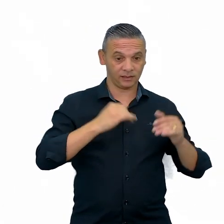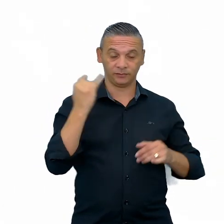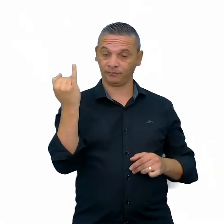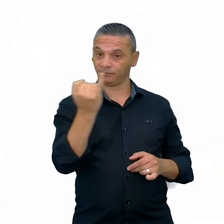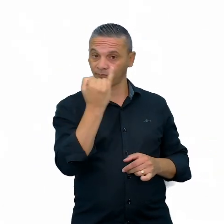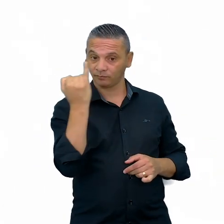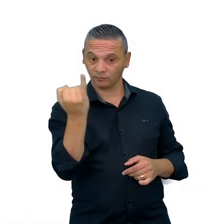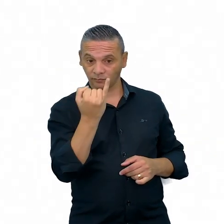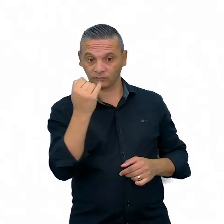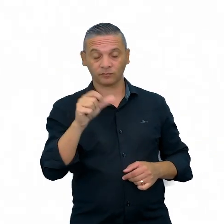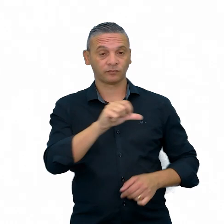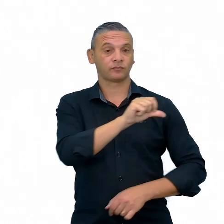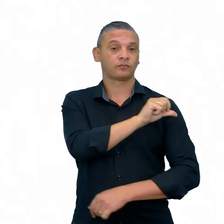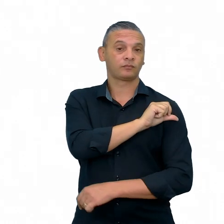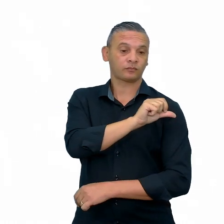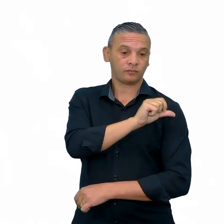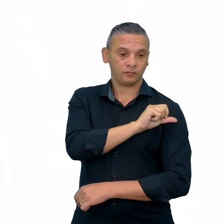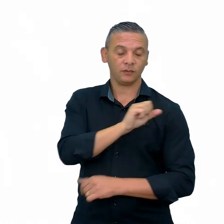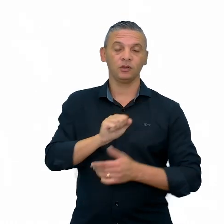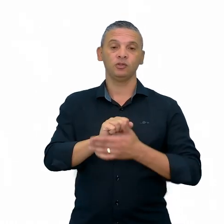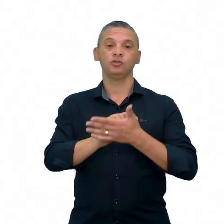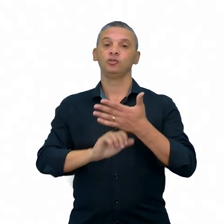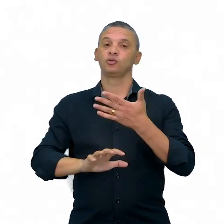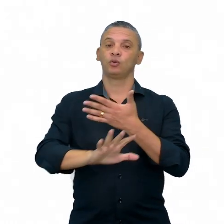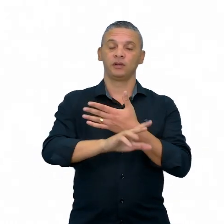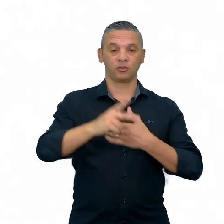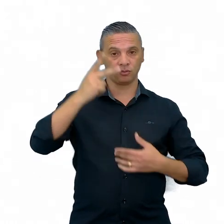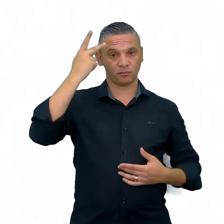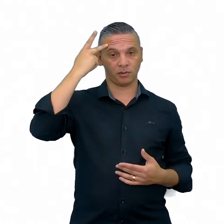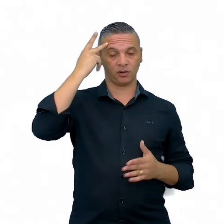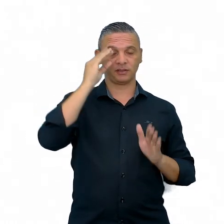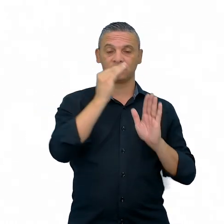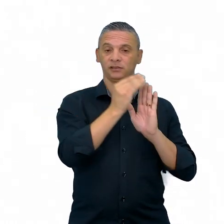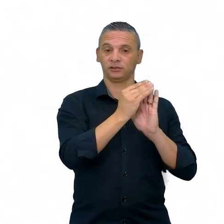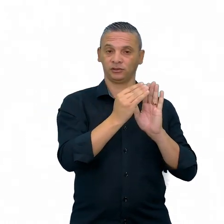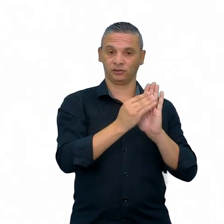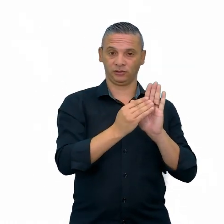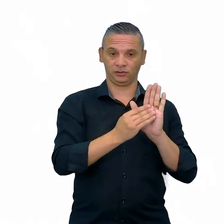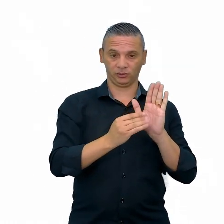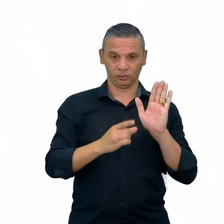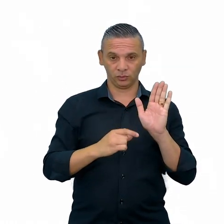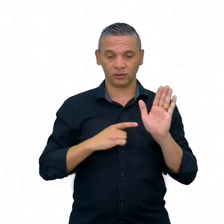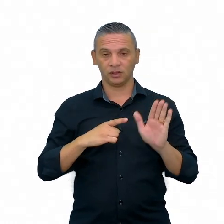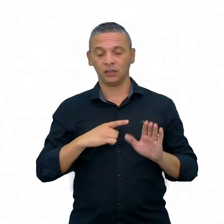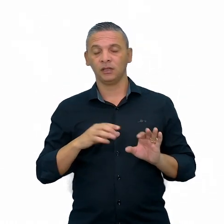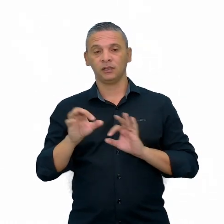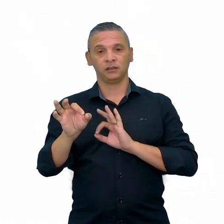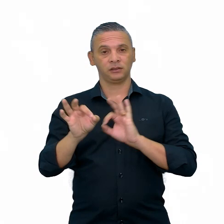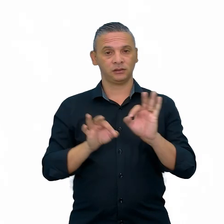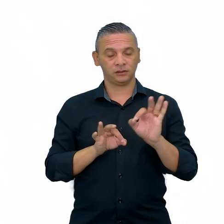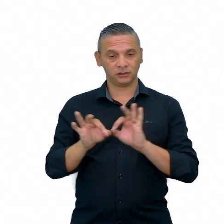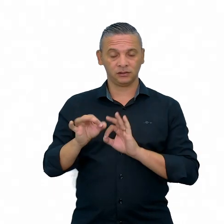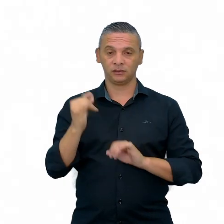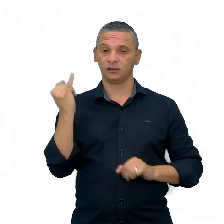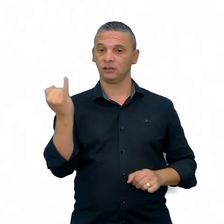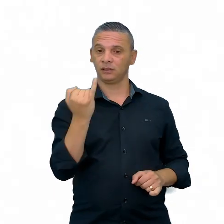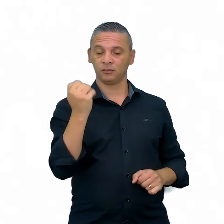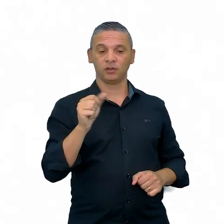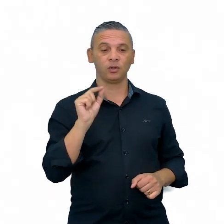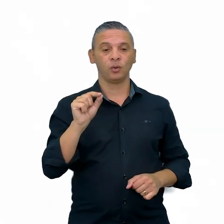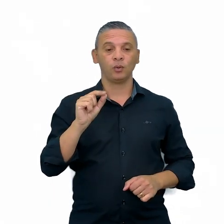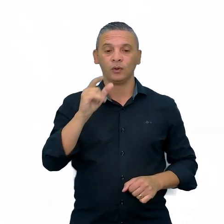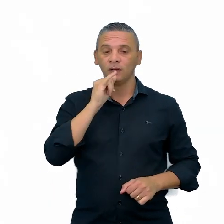9º ano. Essa habilidade do currículo está contida dentro desse currículo, está contida dentro dessas habilidades essenciais, que